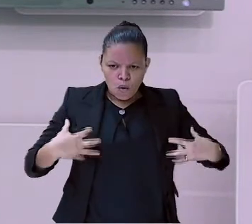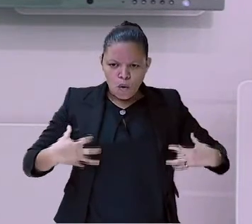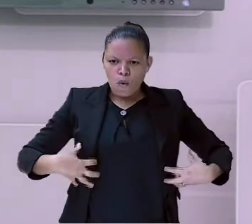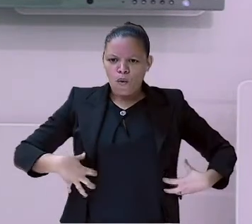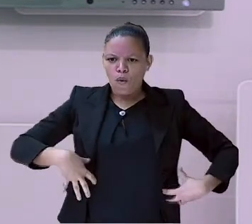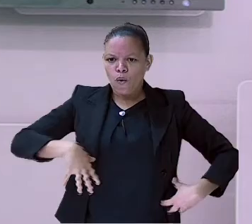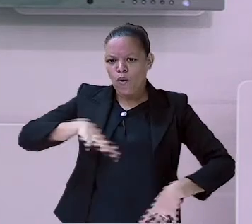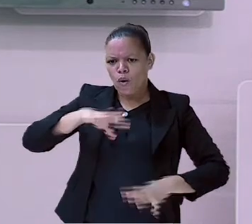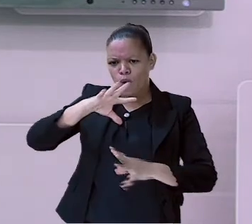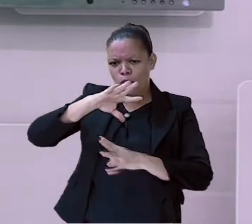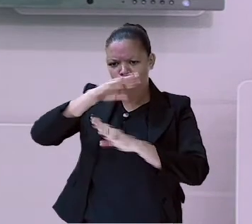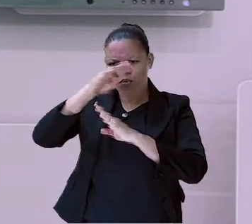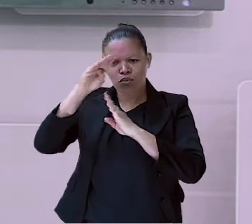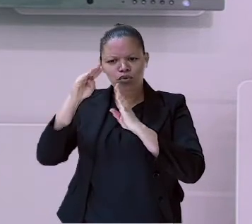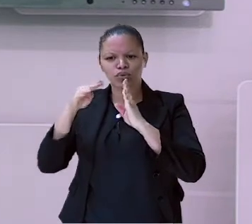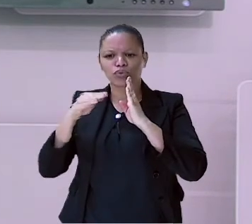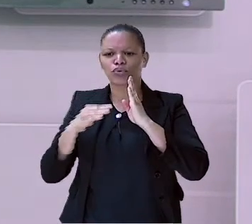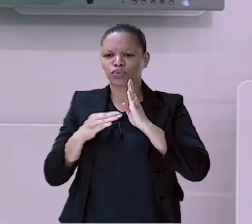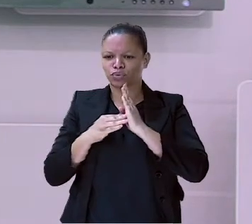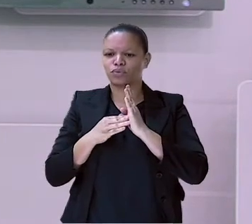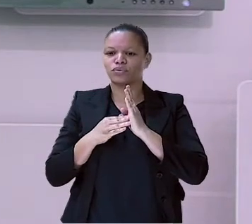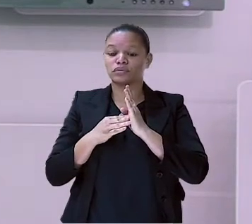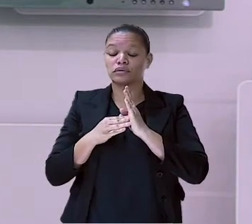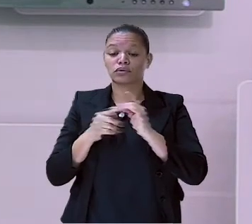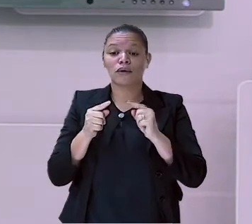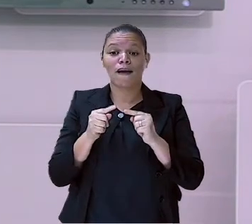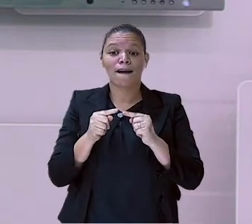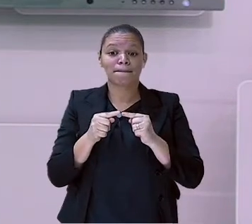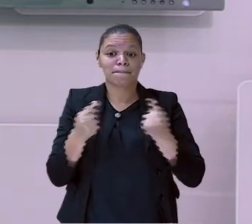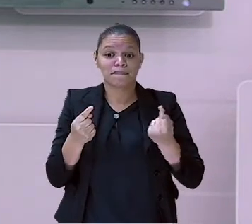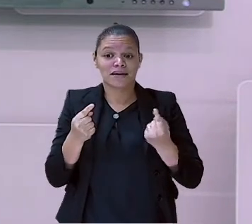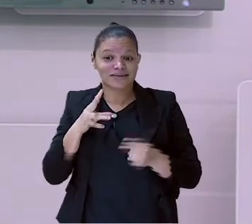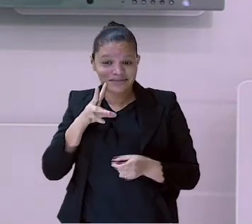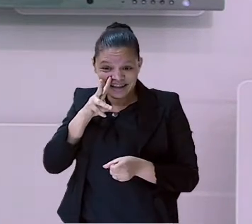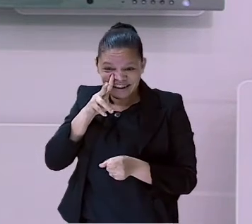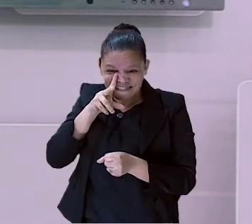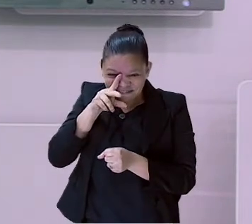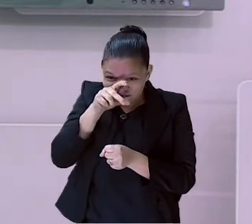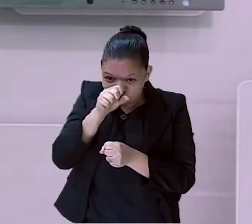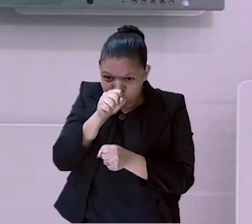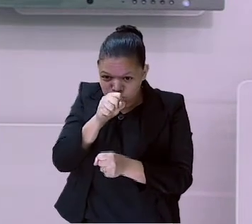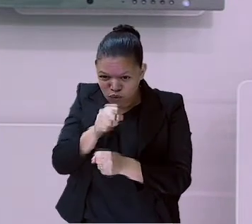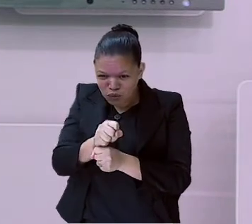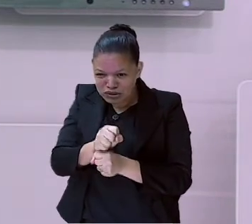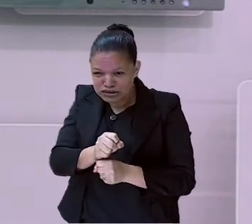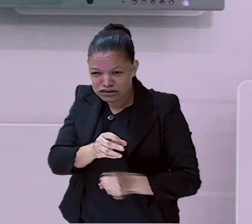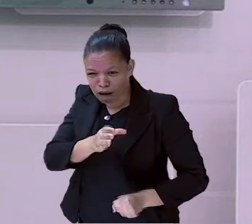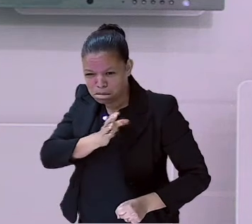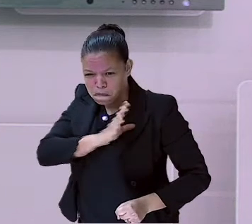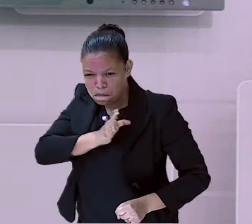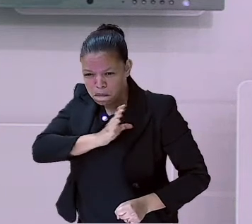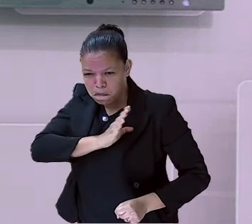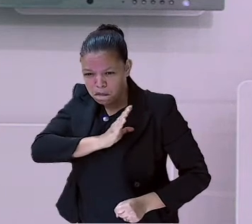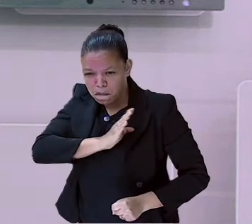excessiva ali que o coração, né, faz para que esse sangue bombeie, é que o que